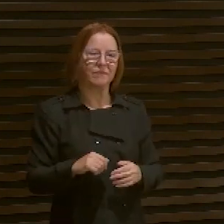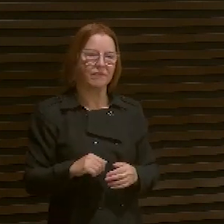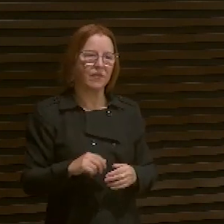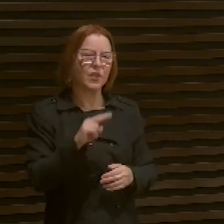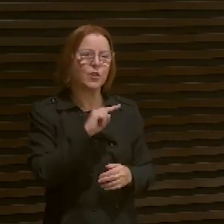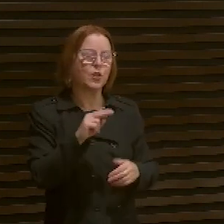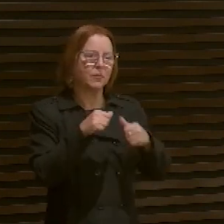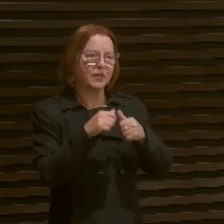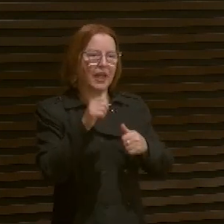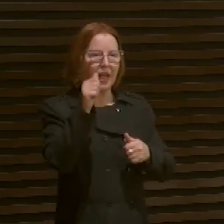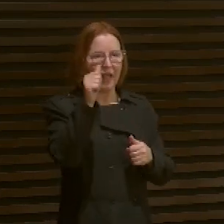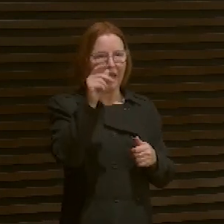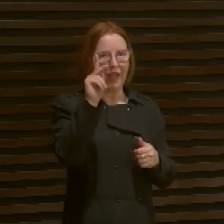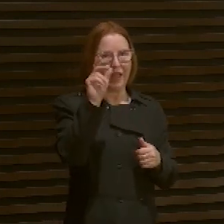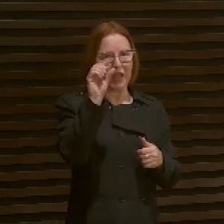Apostasia.